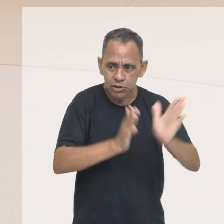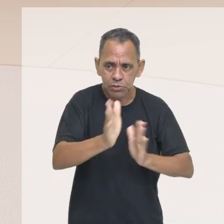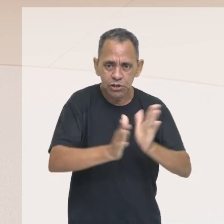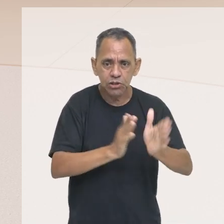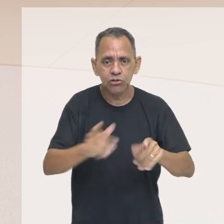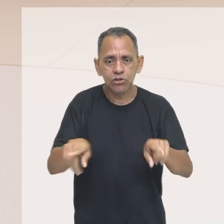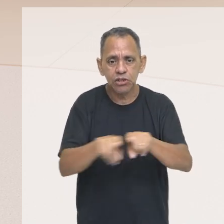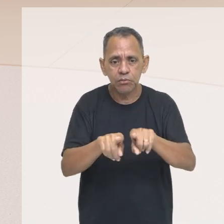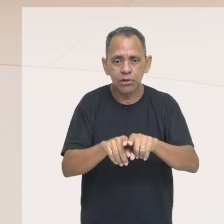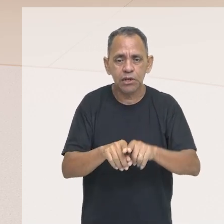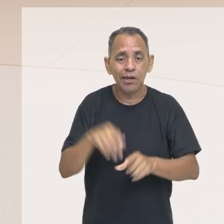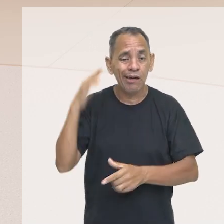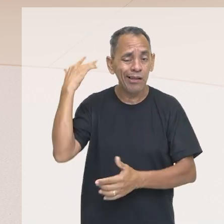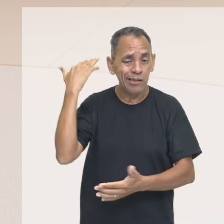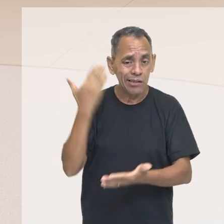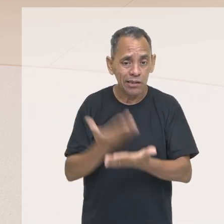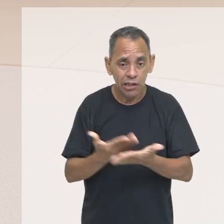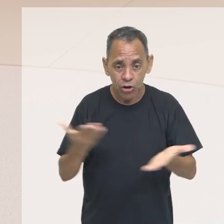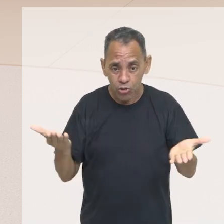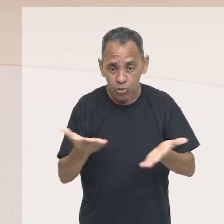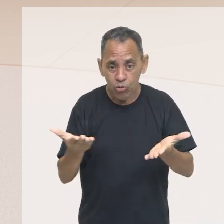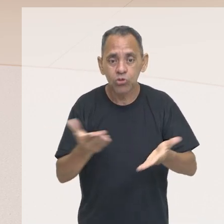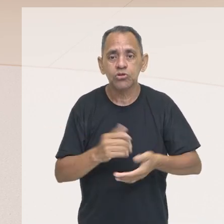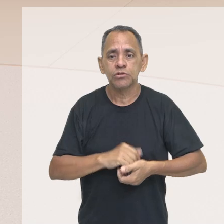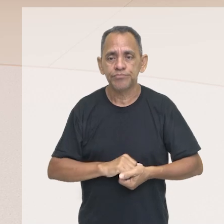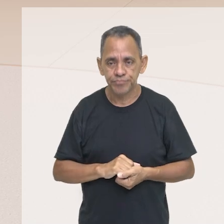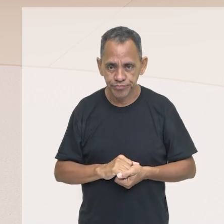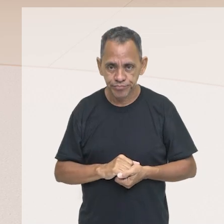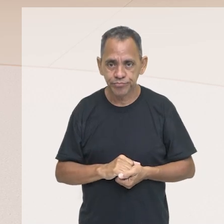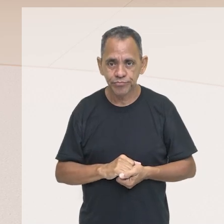que até, né, os dias de hoje, de vez em quando,